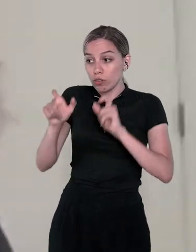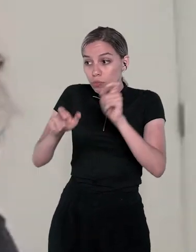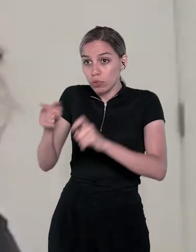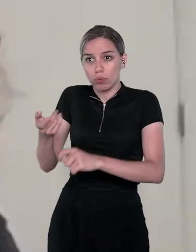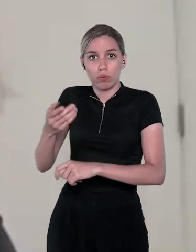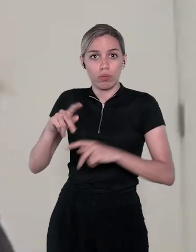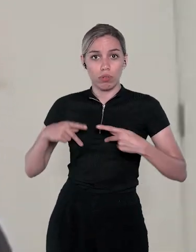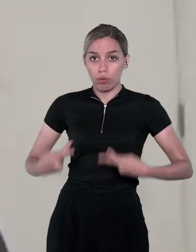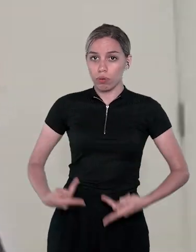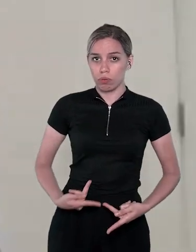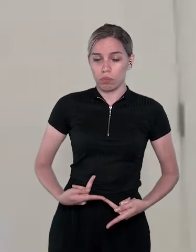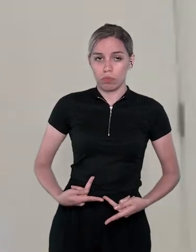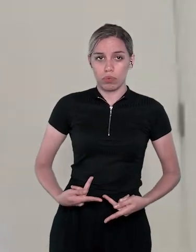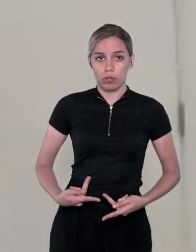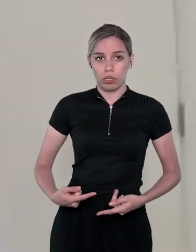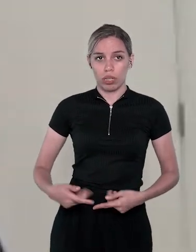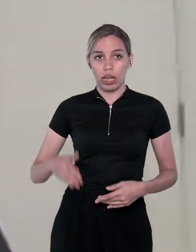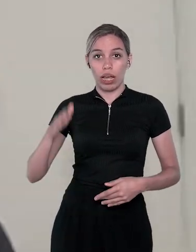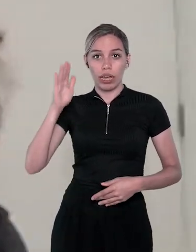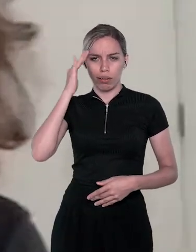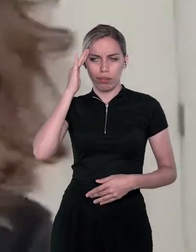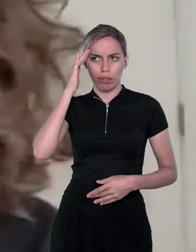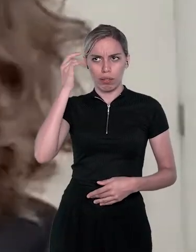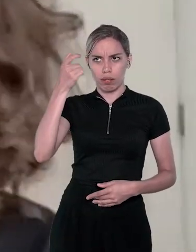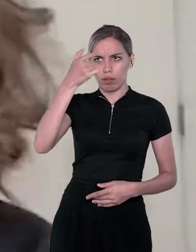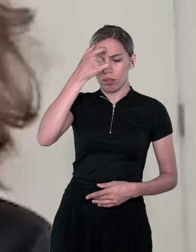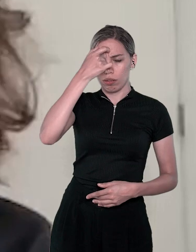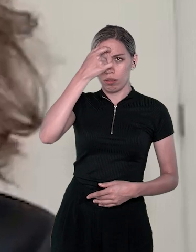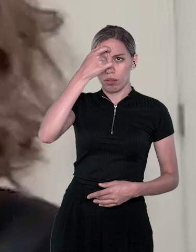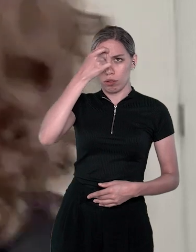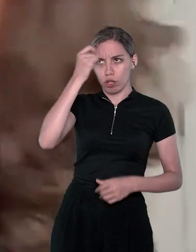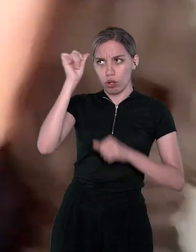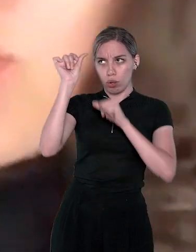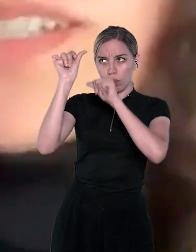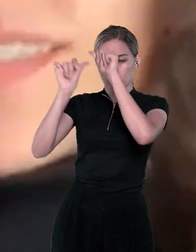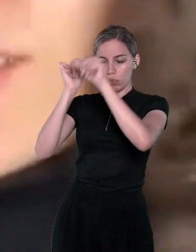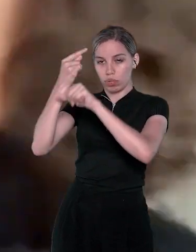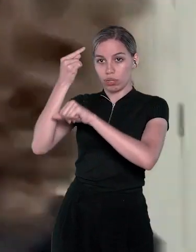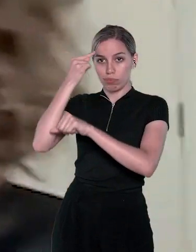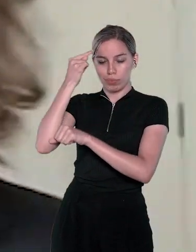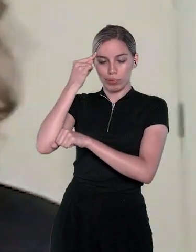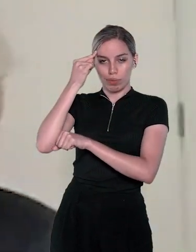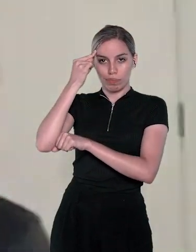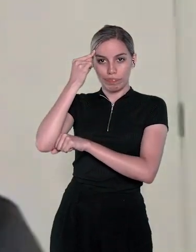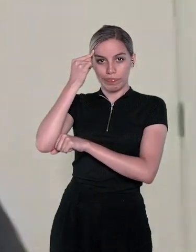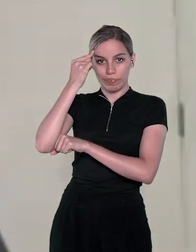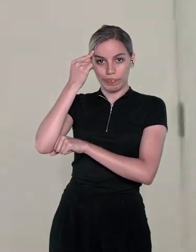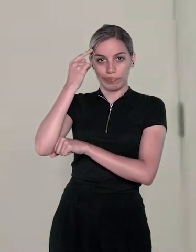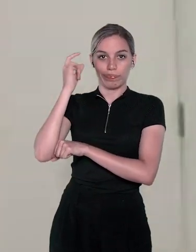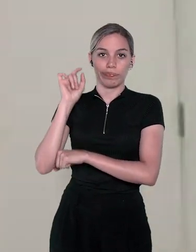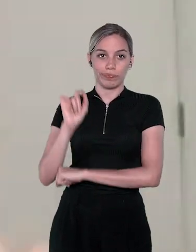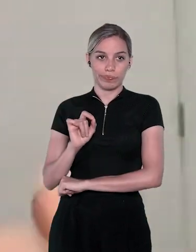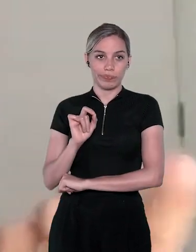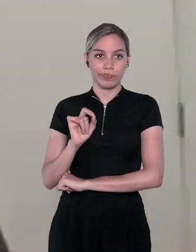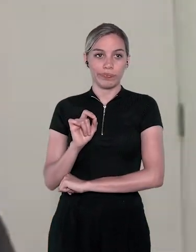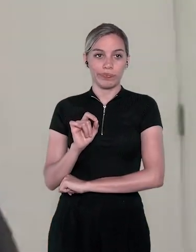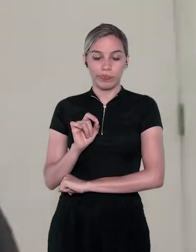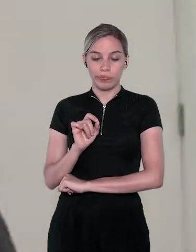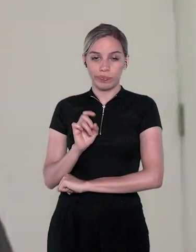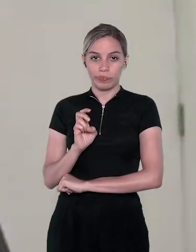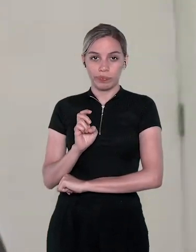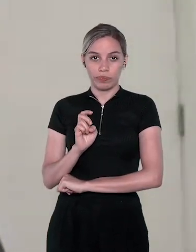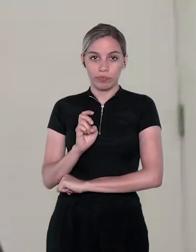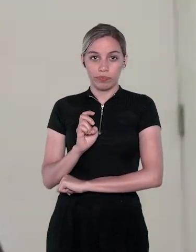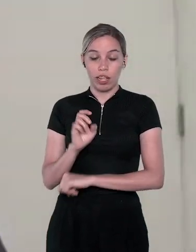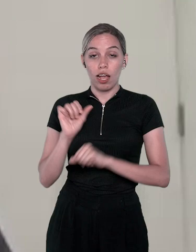do objeto. Então, assim, essa mudança de paradigma, pai, que é meu terceiro e último ponto aqui, que engendra